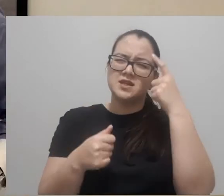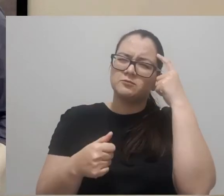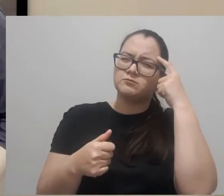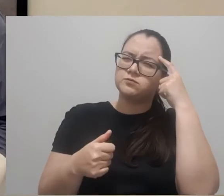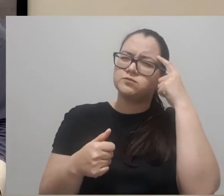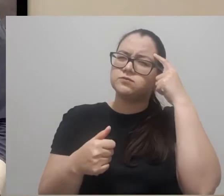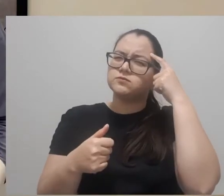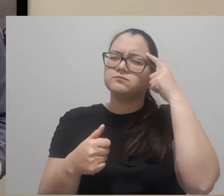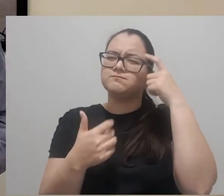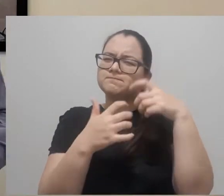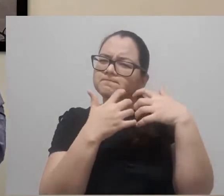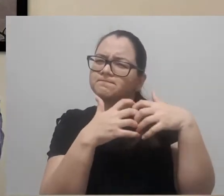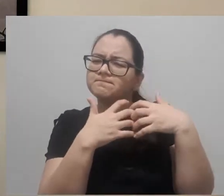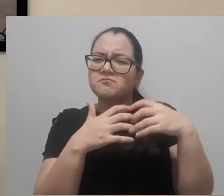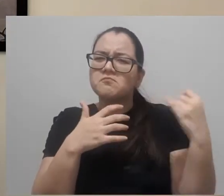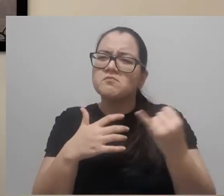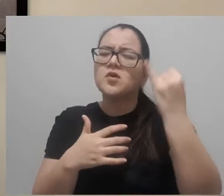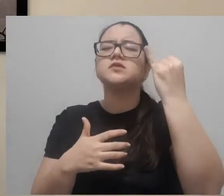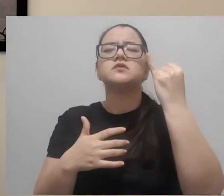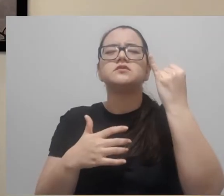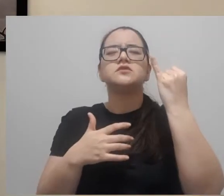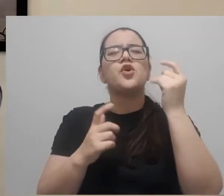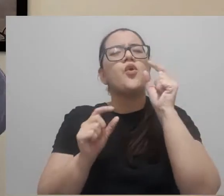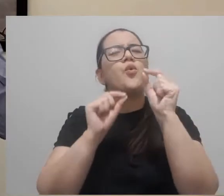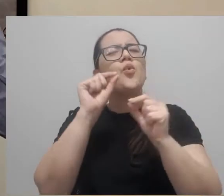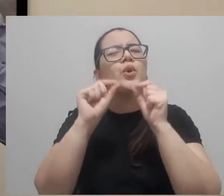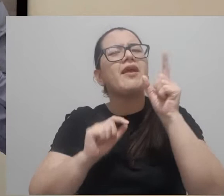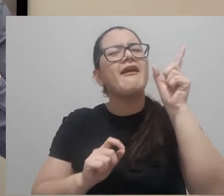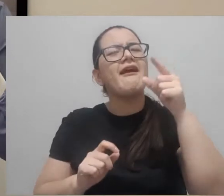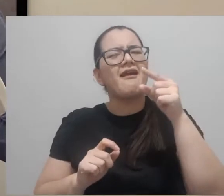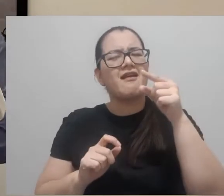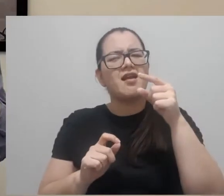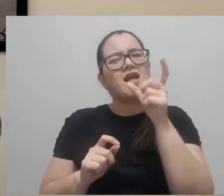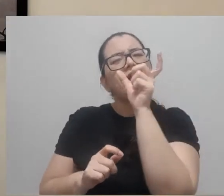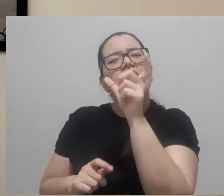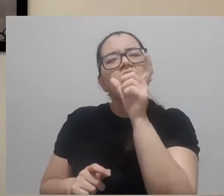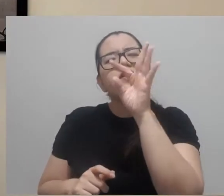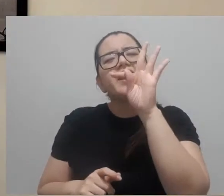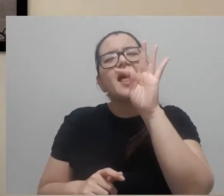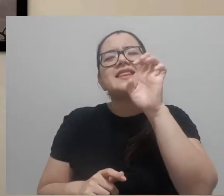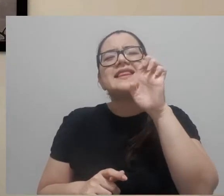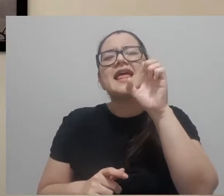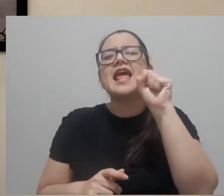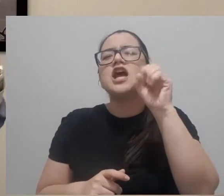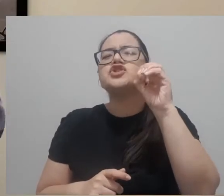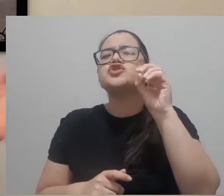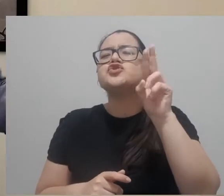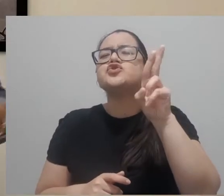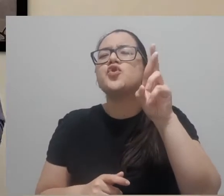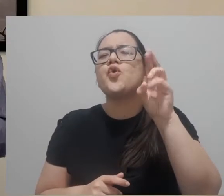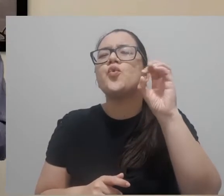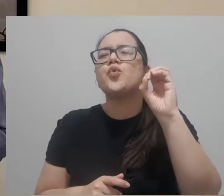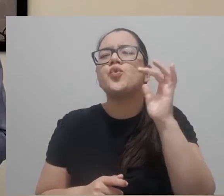nós entendemos por tesouro? Vamos falar sobre o tesouro. Eu disse que duas palavras eram importantes que a